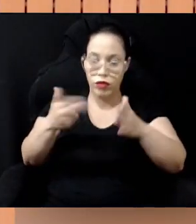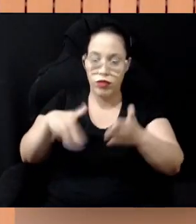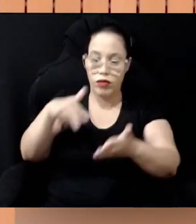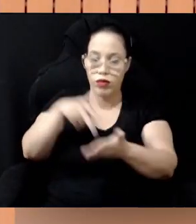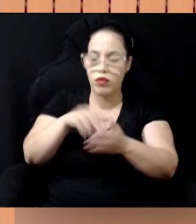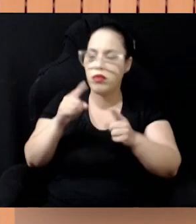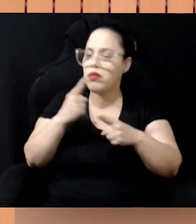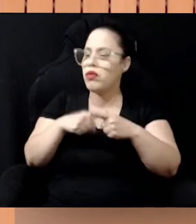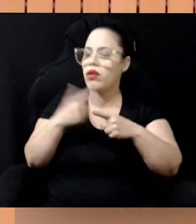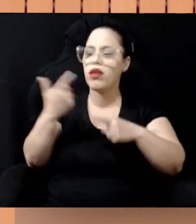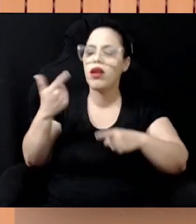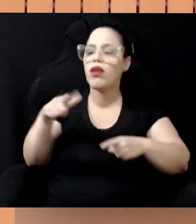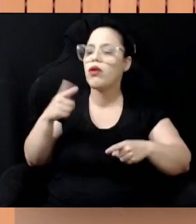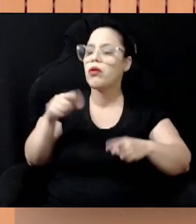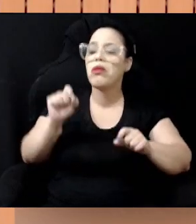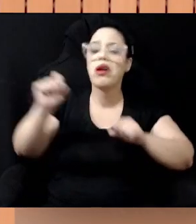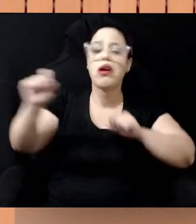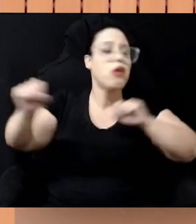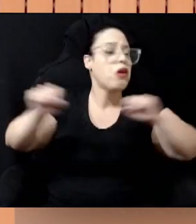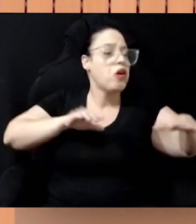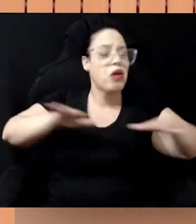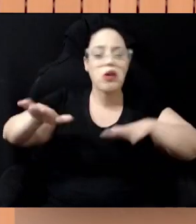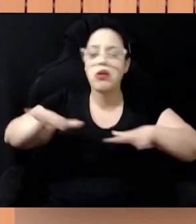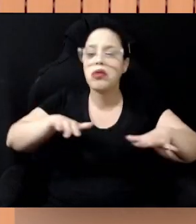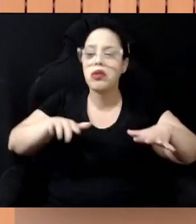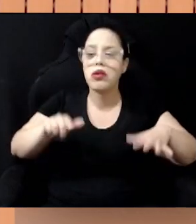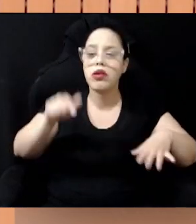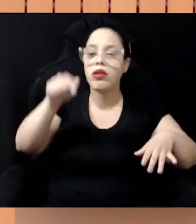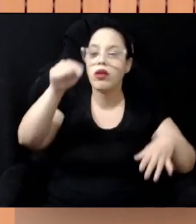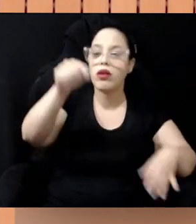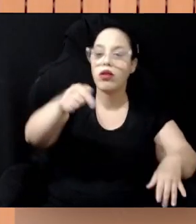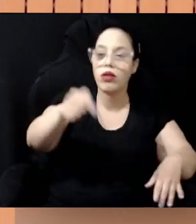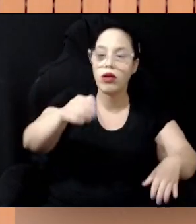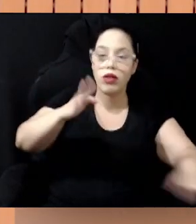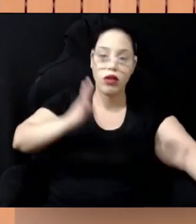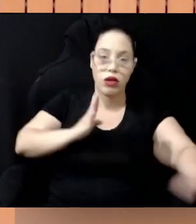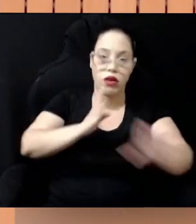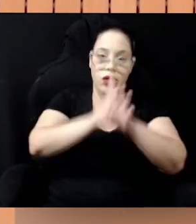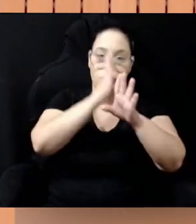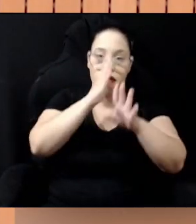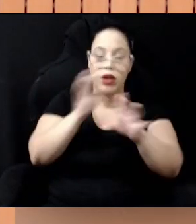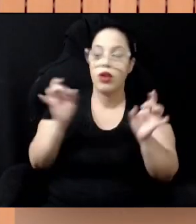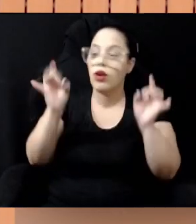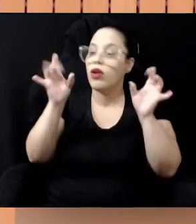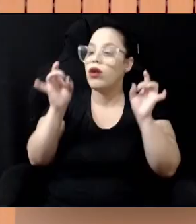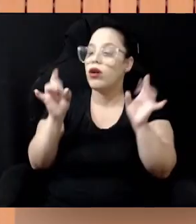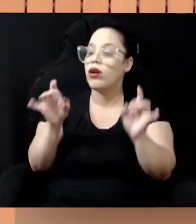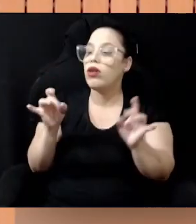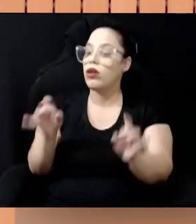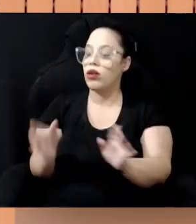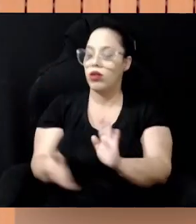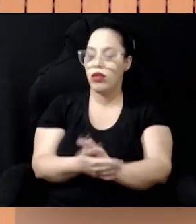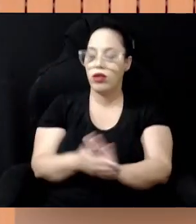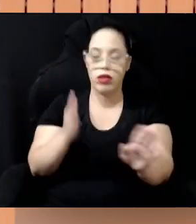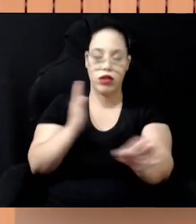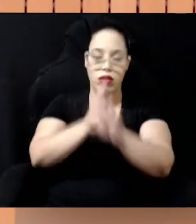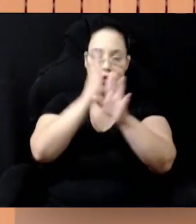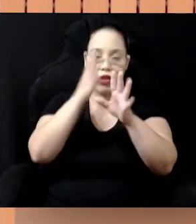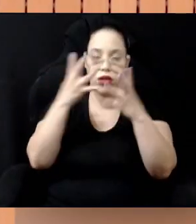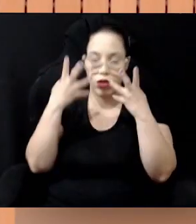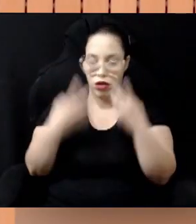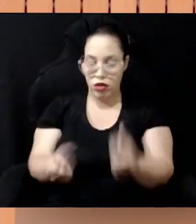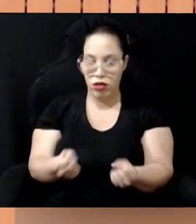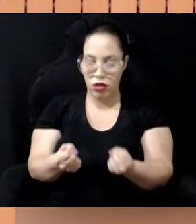então não foi porque não tivesse para onde ir mas porque aqui eu encontrei algo especial encontrei o